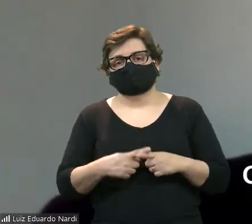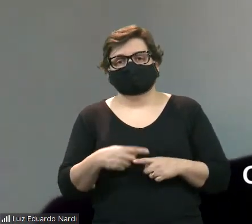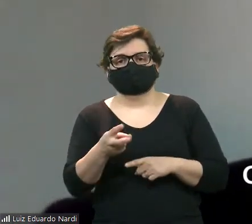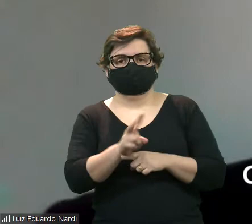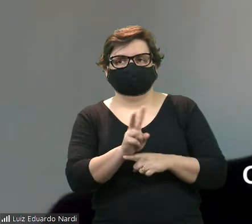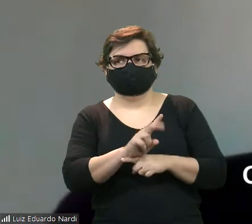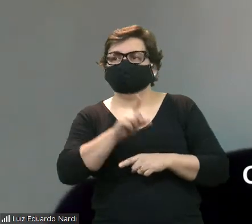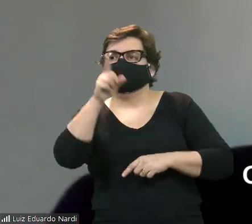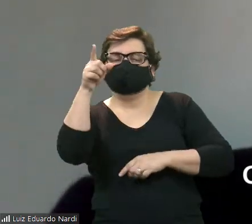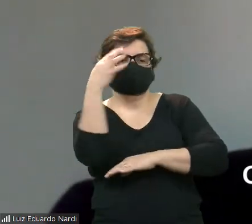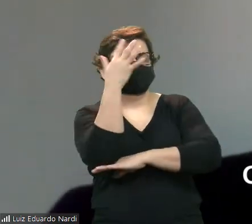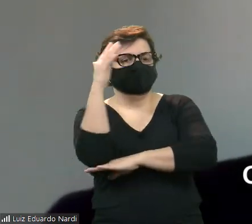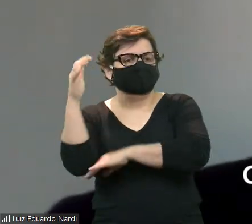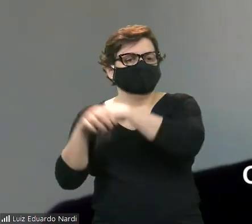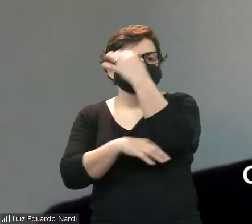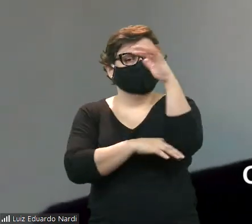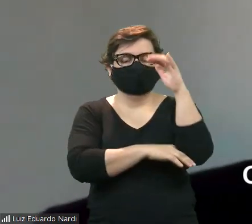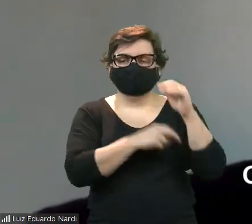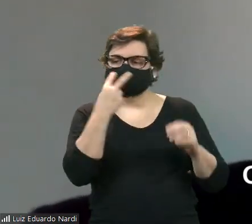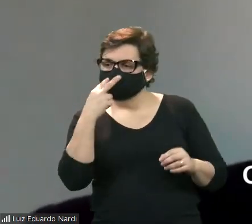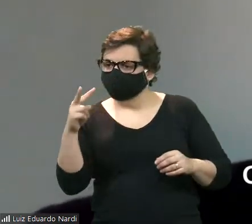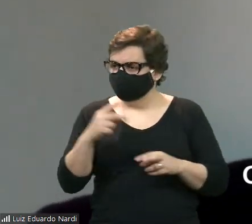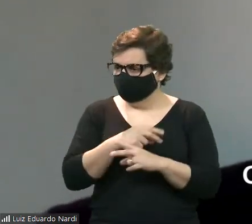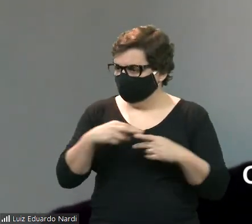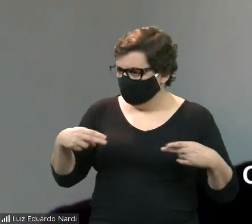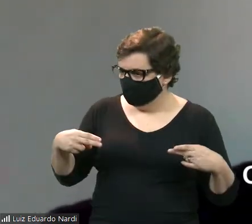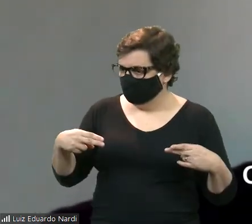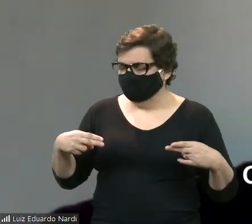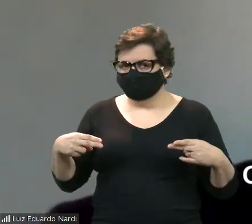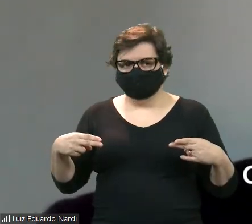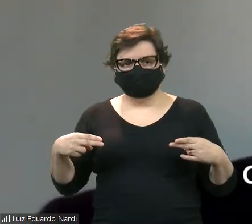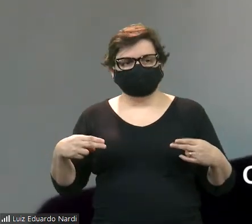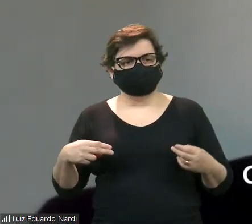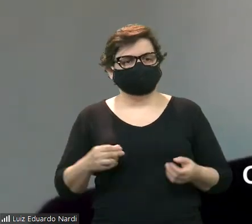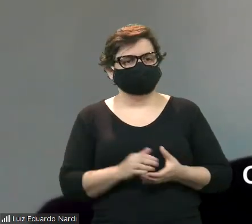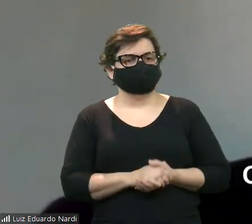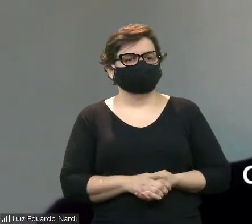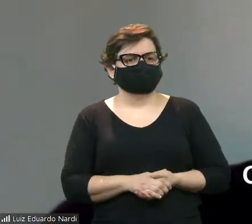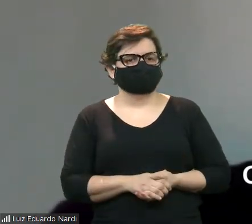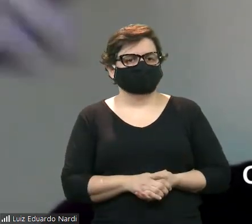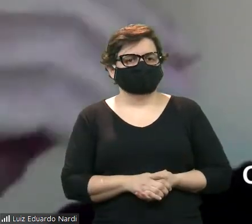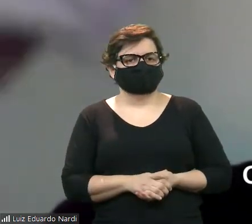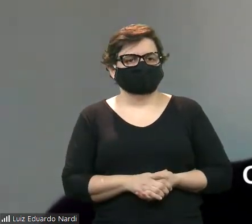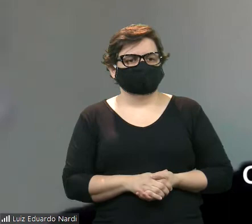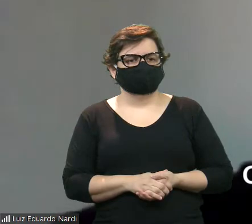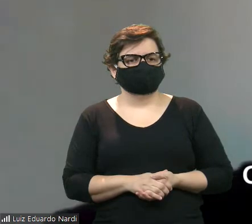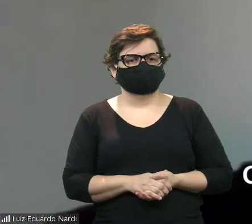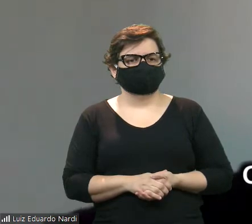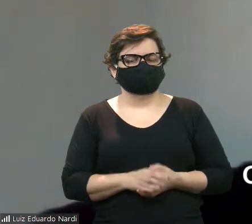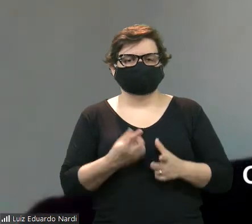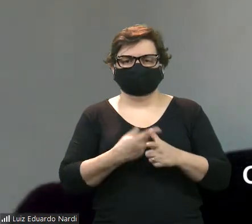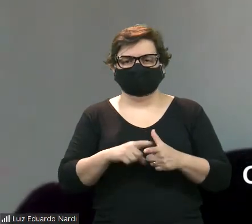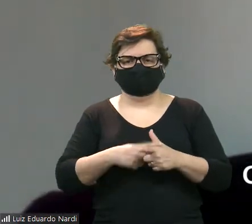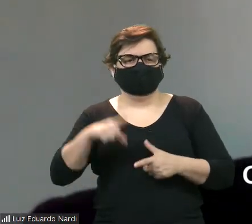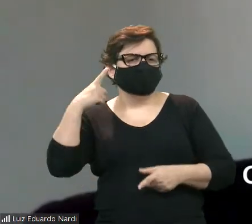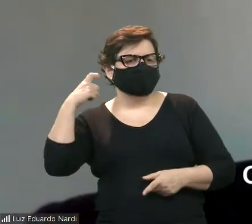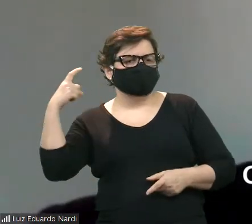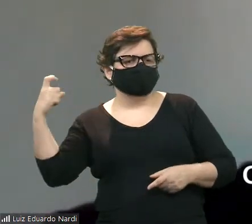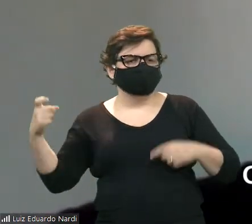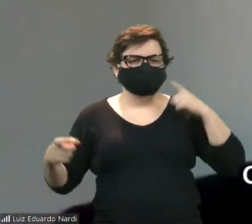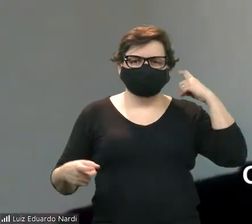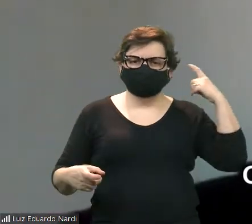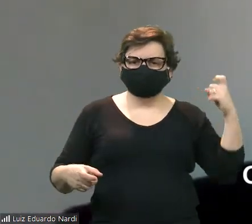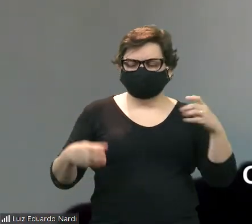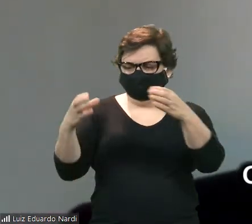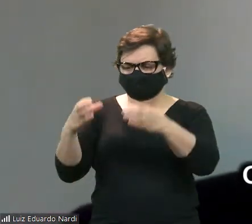lá do meio ambiente constata, o vereador Buquerque conhece bem, constata lá um problema de som num determinado